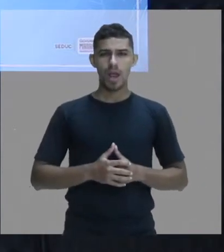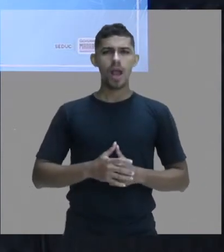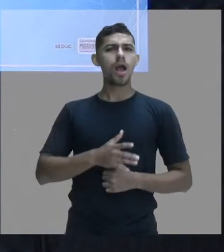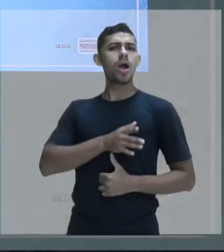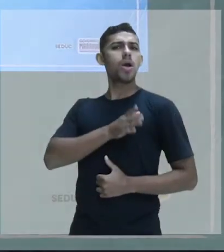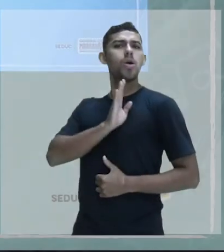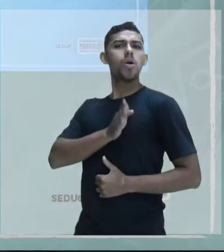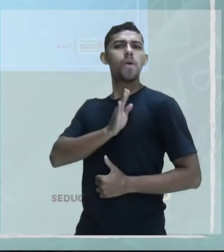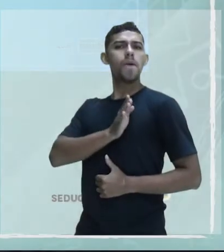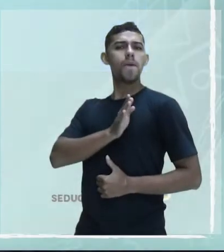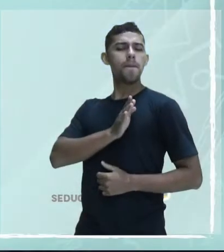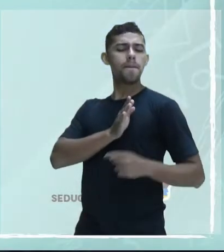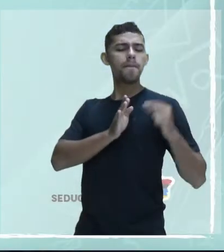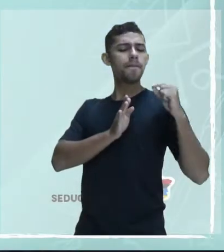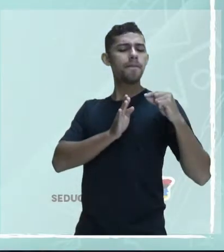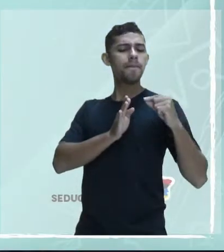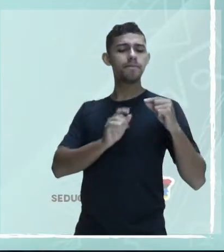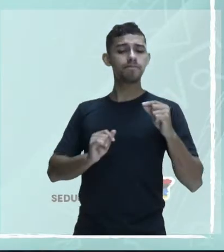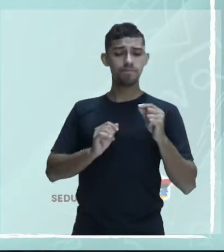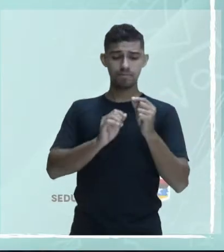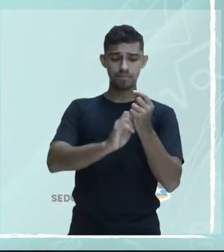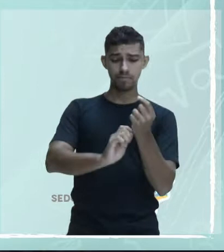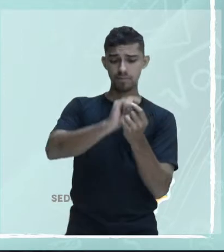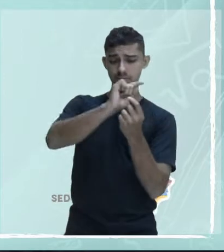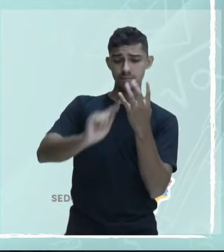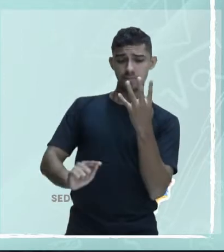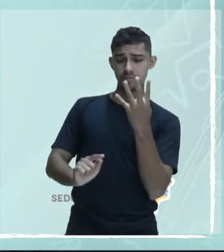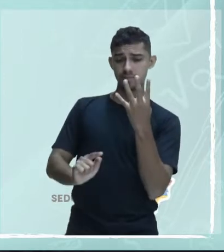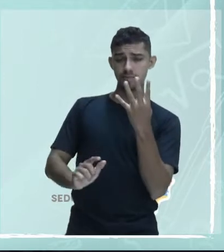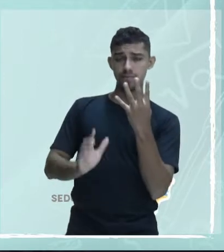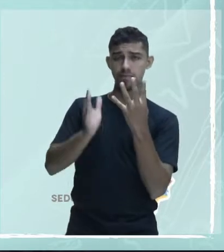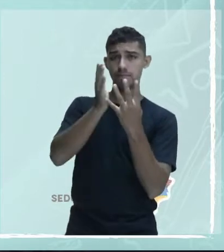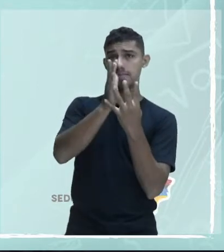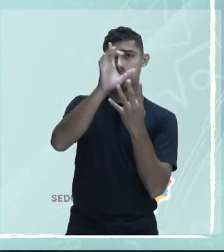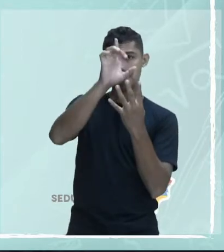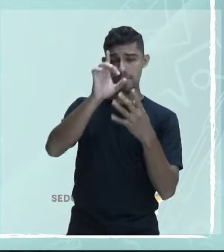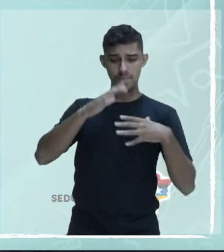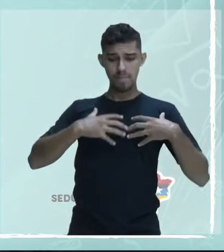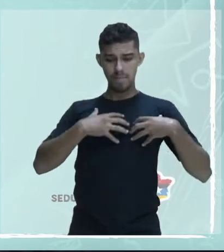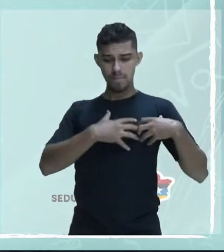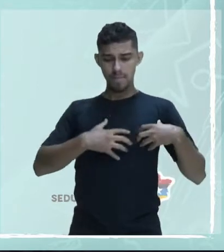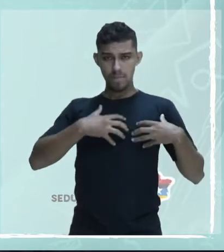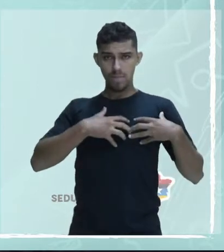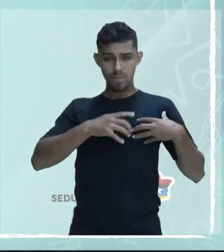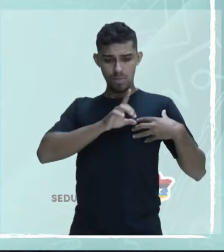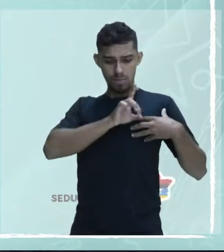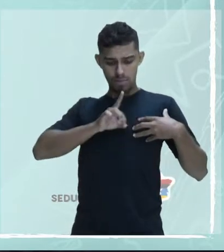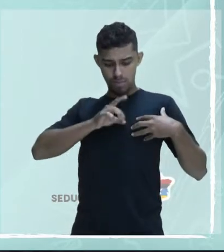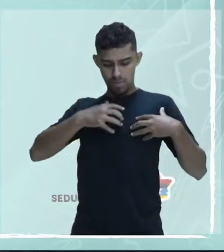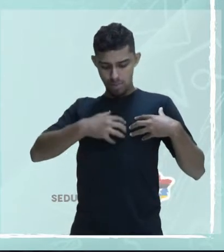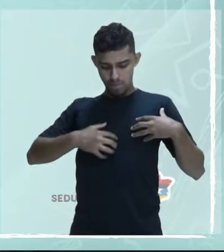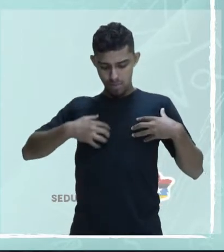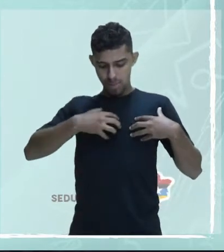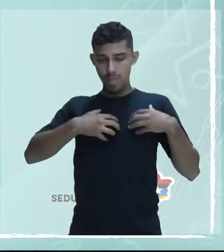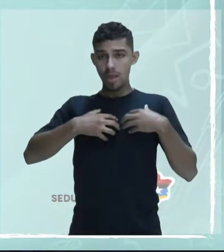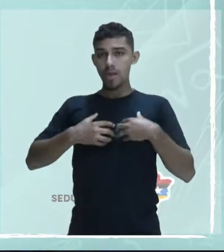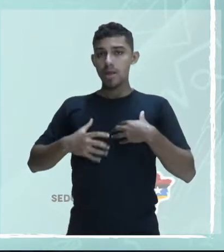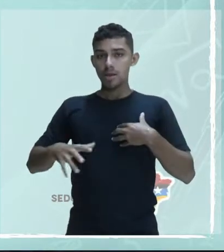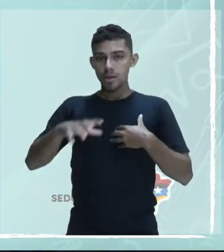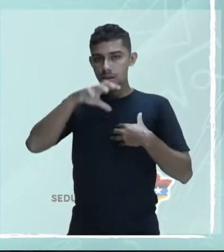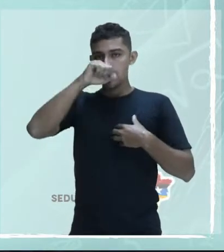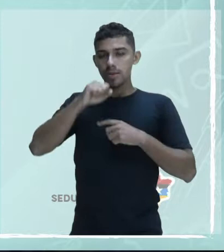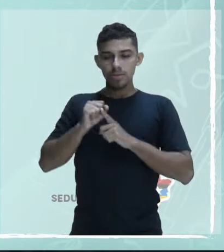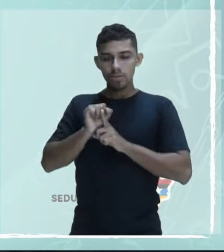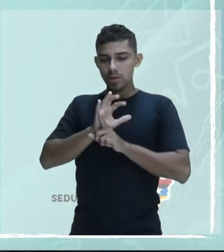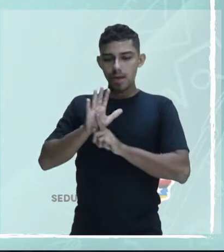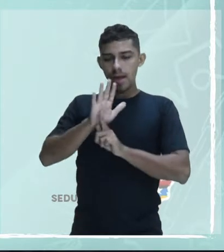pessoal, no lado, ele se divide em 4 câmeras, tá certo? No lado direito do coração, a presença de sangue rico em gás carbônico,